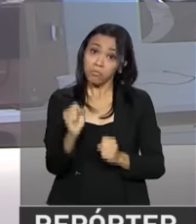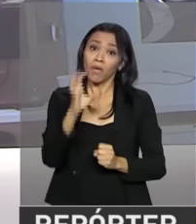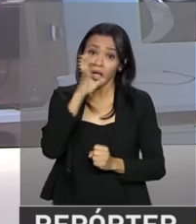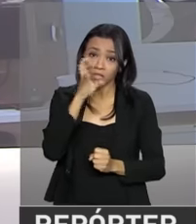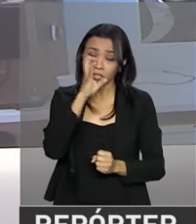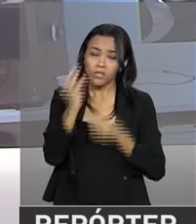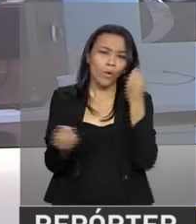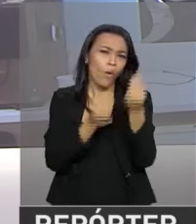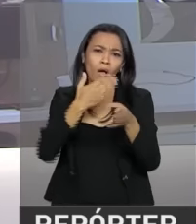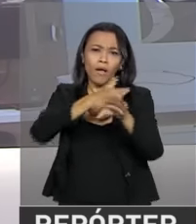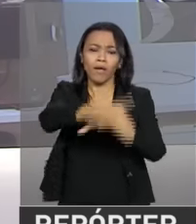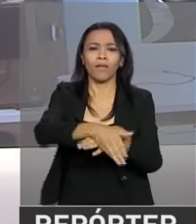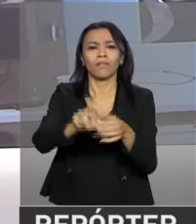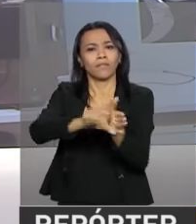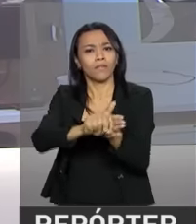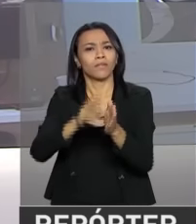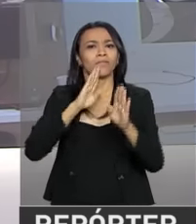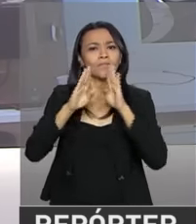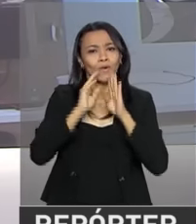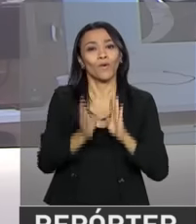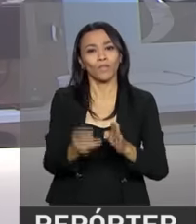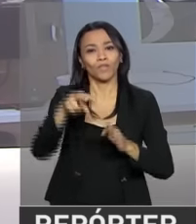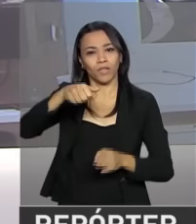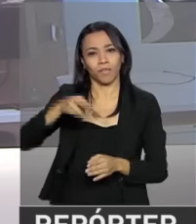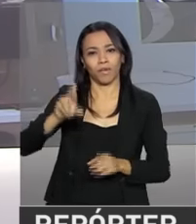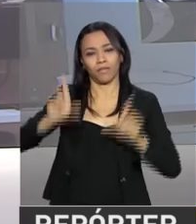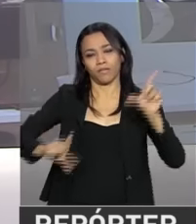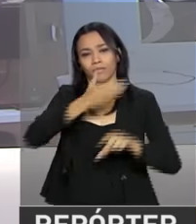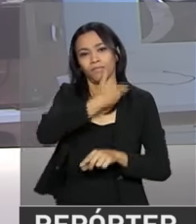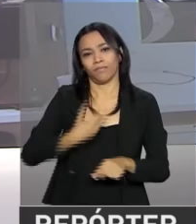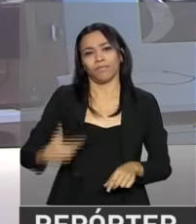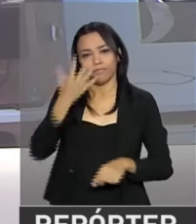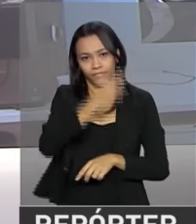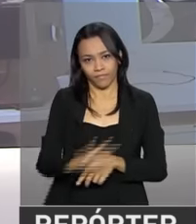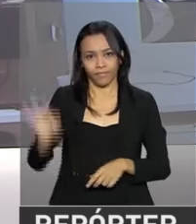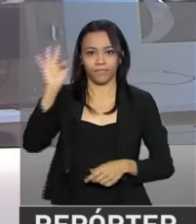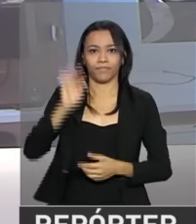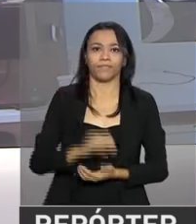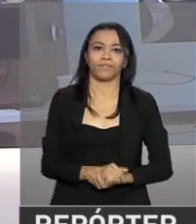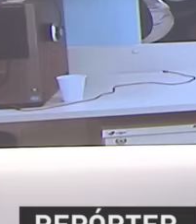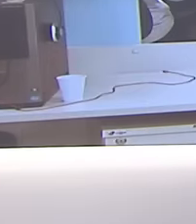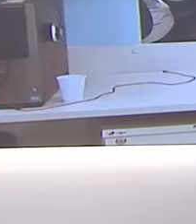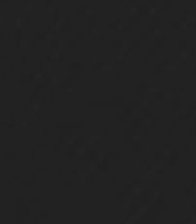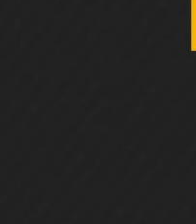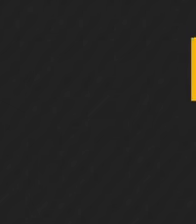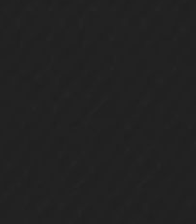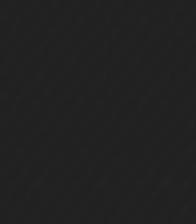as novidades em nossas redes sociais. Continue com a gente, NBR, a TV do Governo Federal.